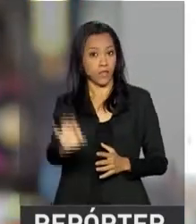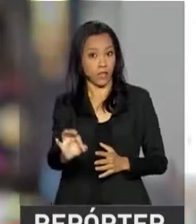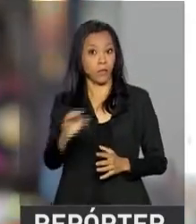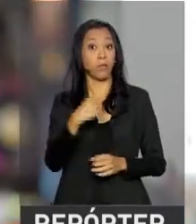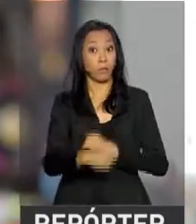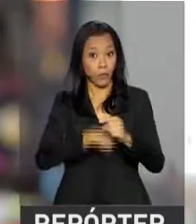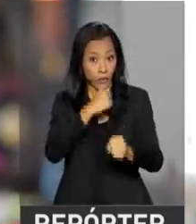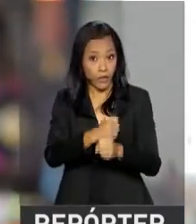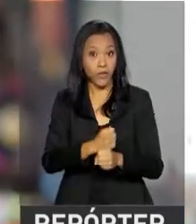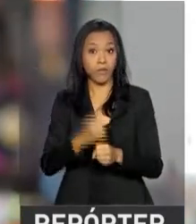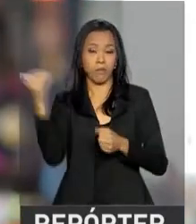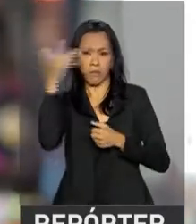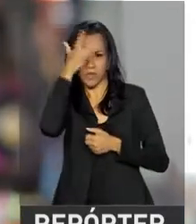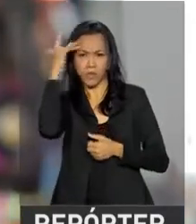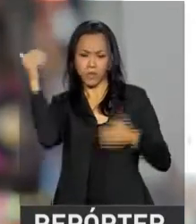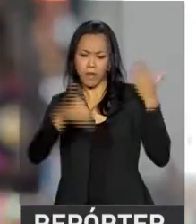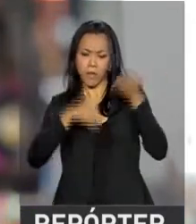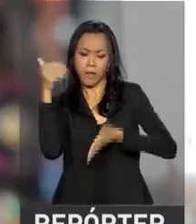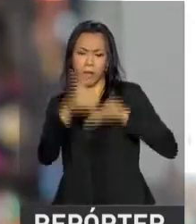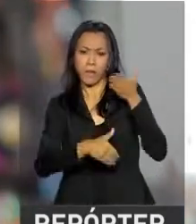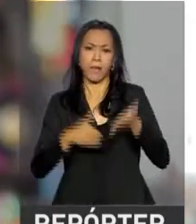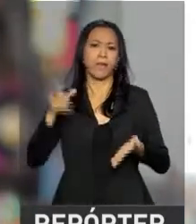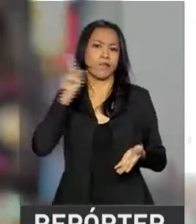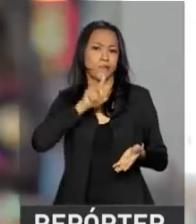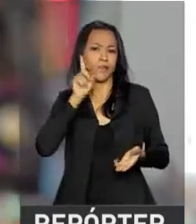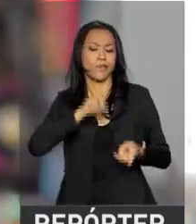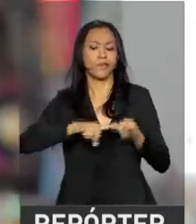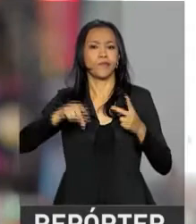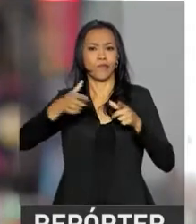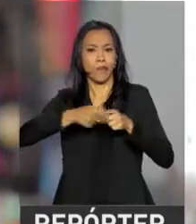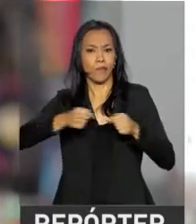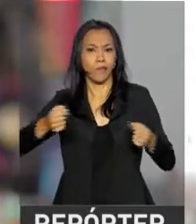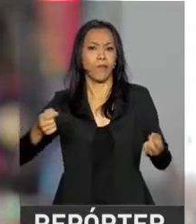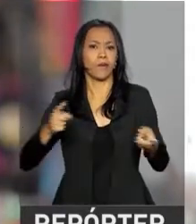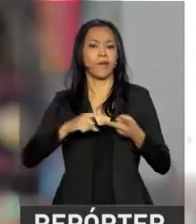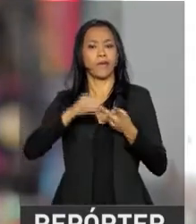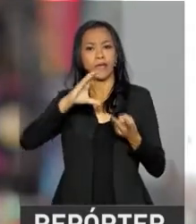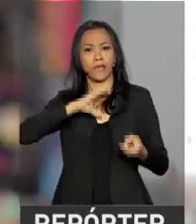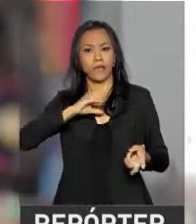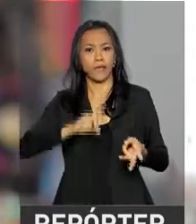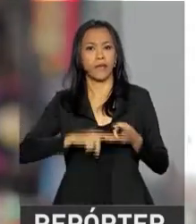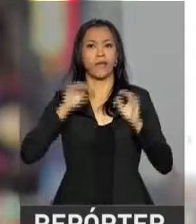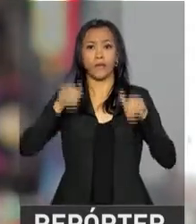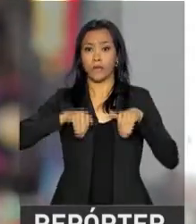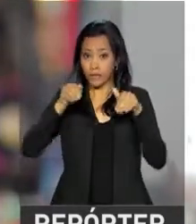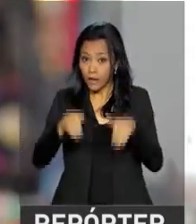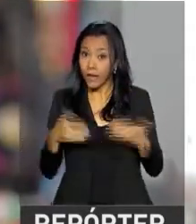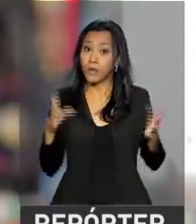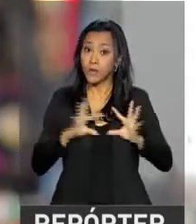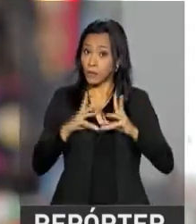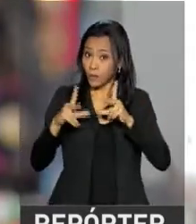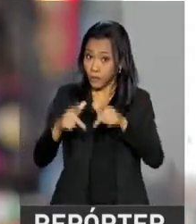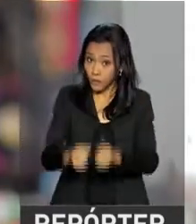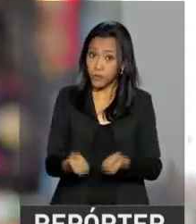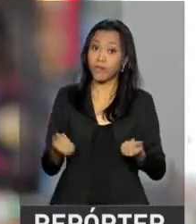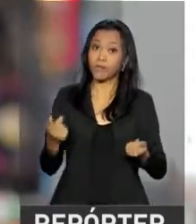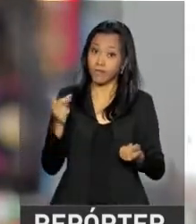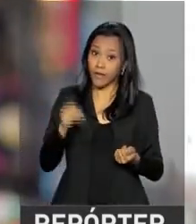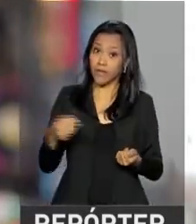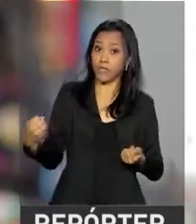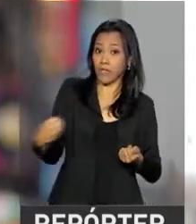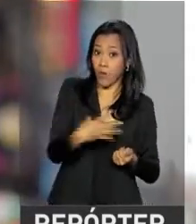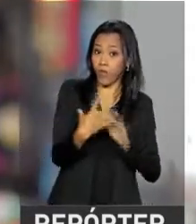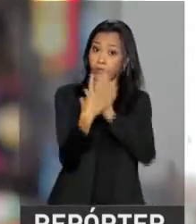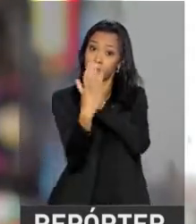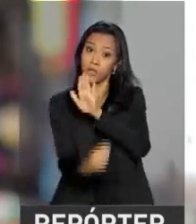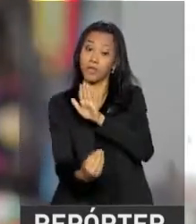visitantes para o nosso país. Países como os Estados Unidos, Japão, Canadá e Austrália estão sendo atendidos nesse novo pleito